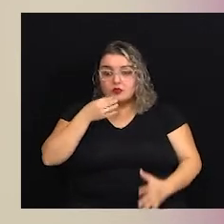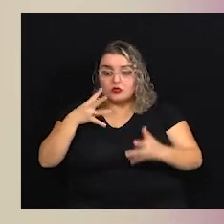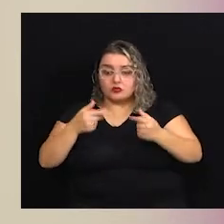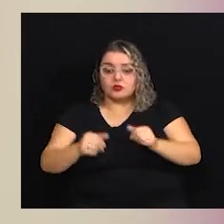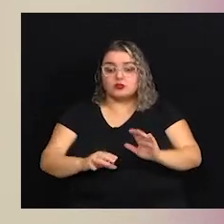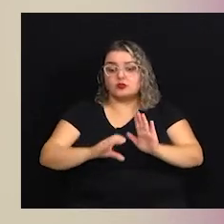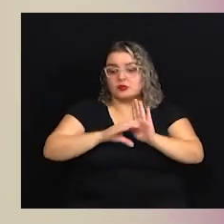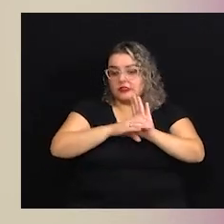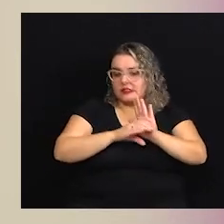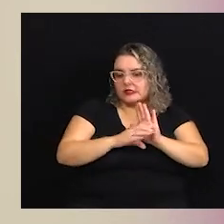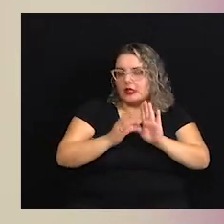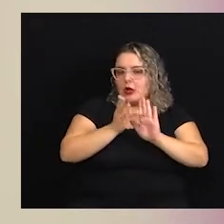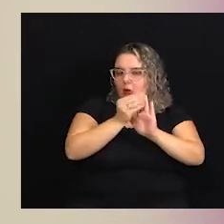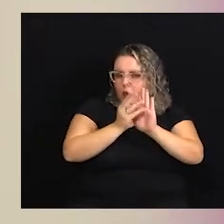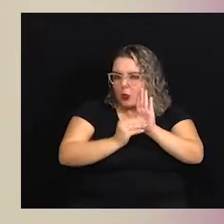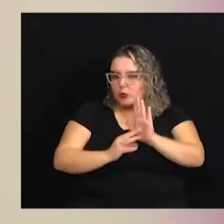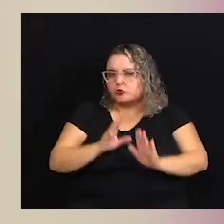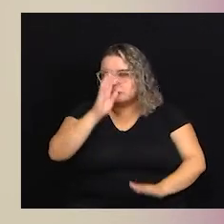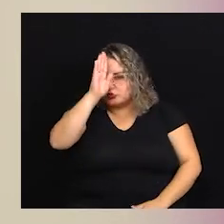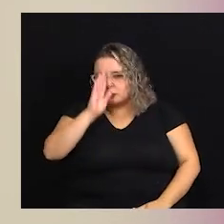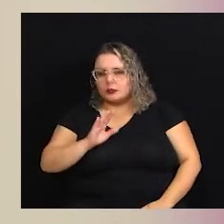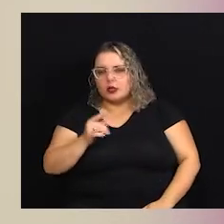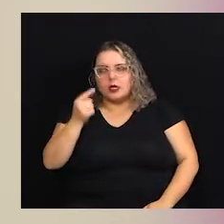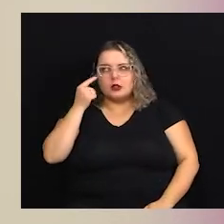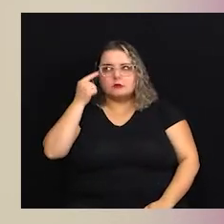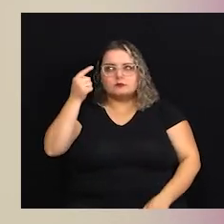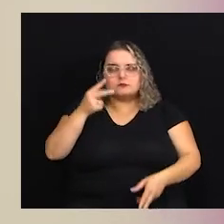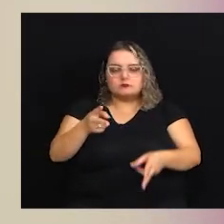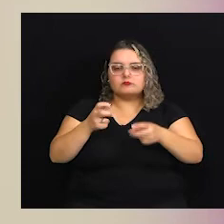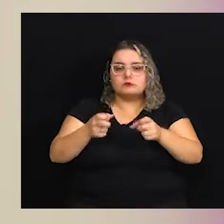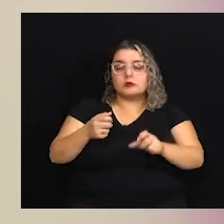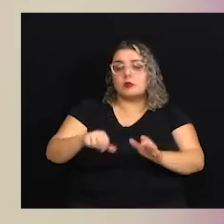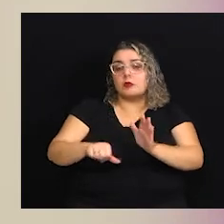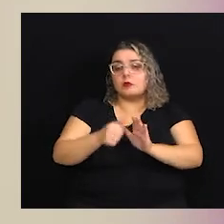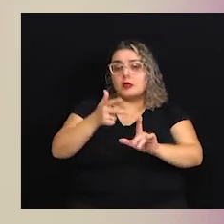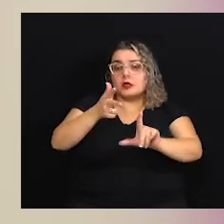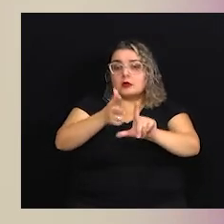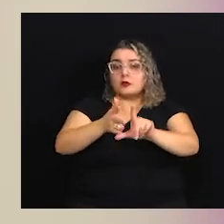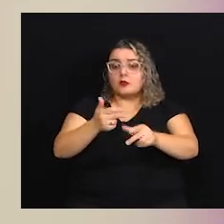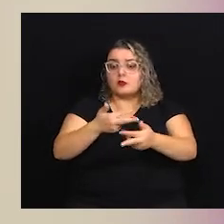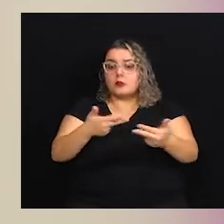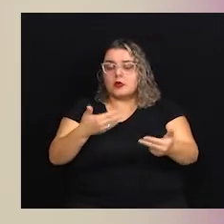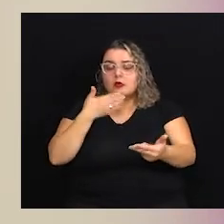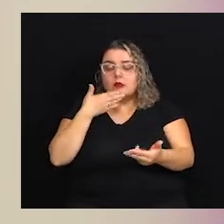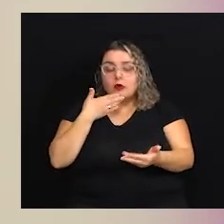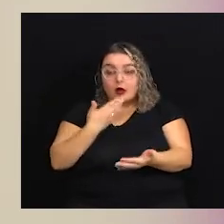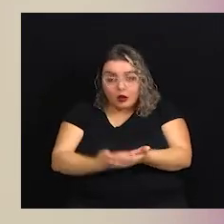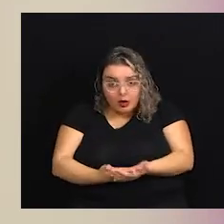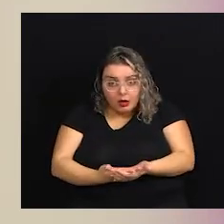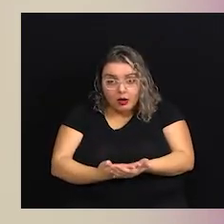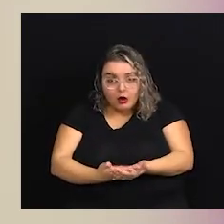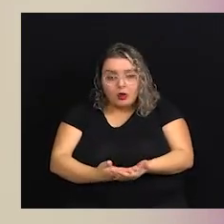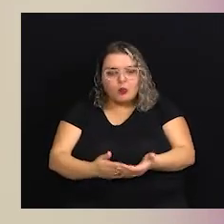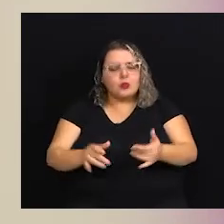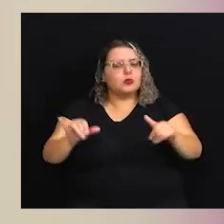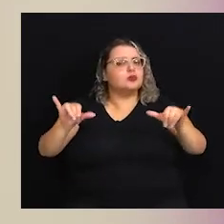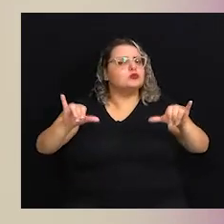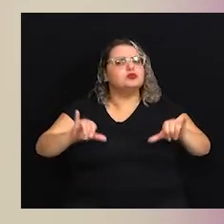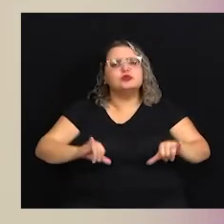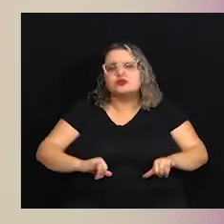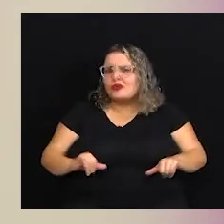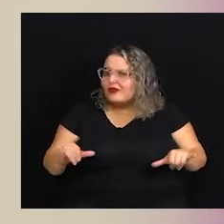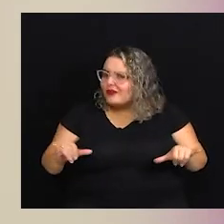todo esse conteúdo gratuito. E sabe o que eu percebi? E vi na minha primeira live uma coisa que me chocou muito, muita dor,